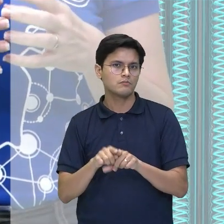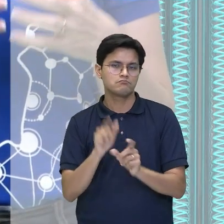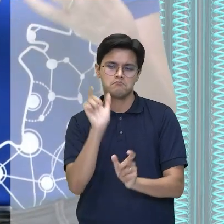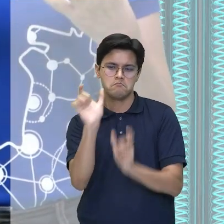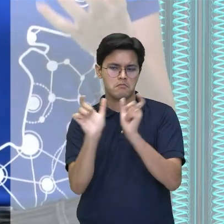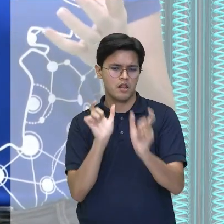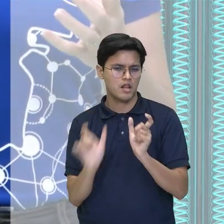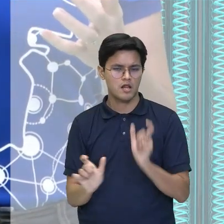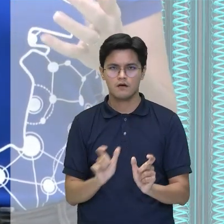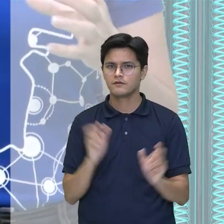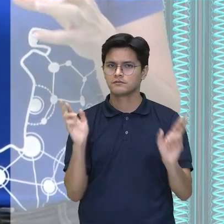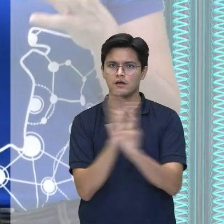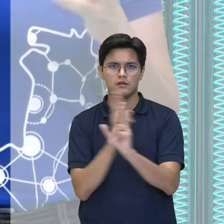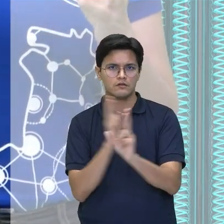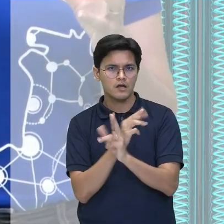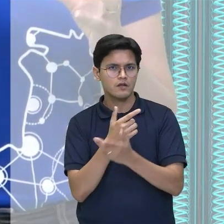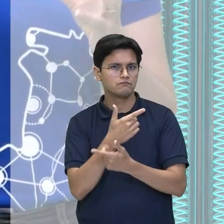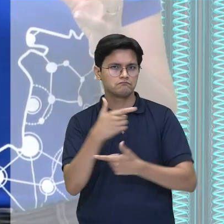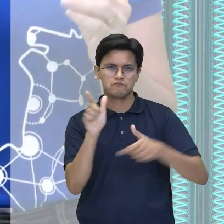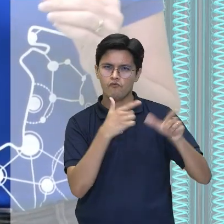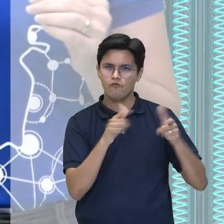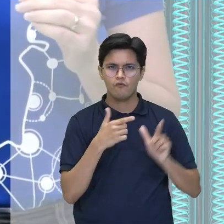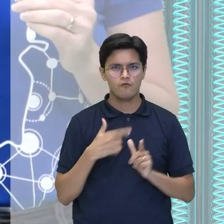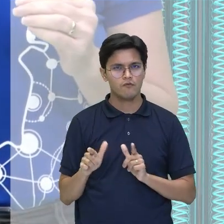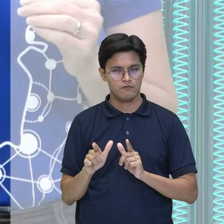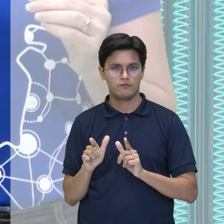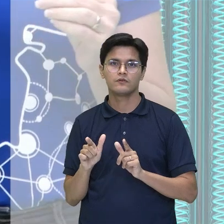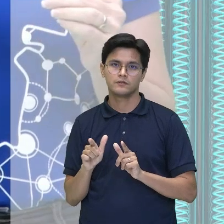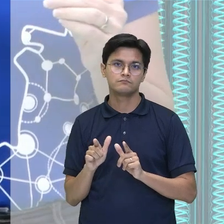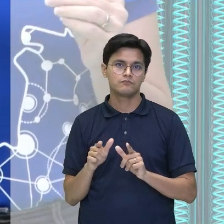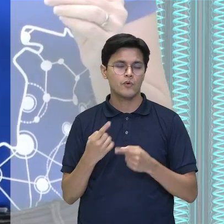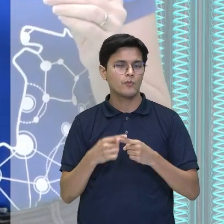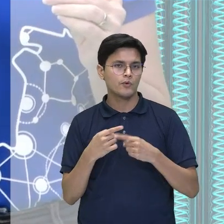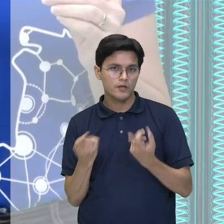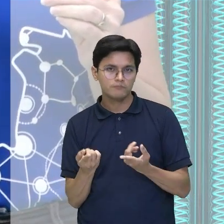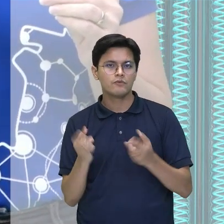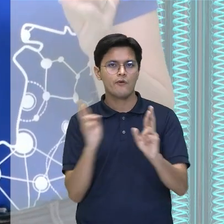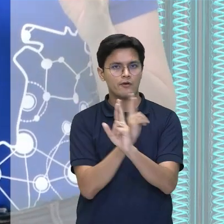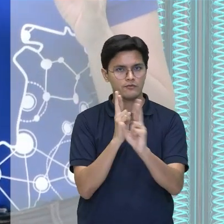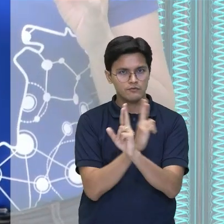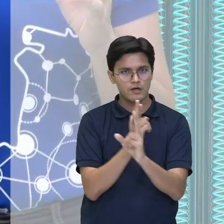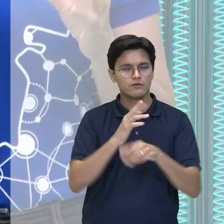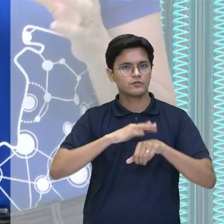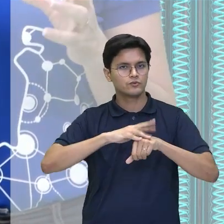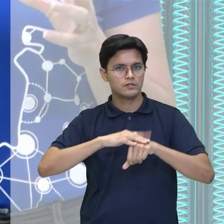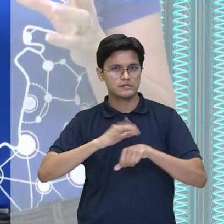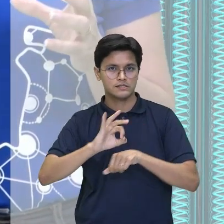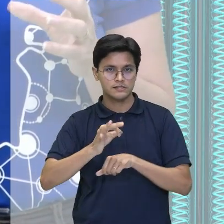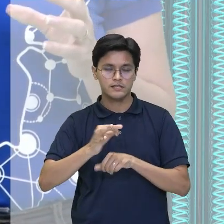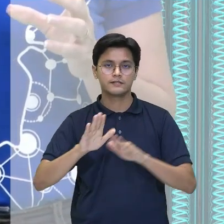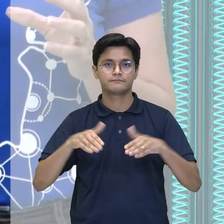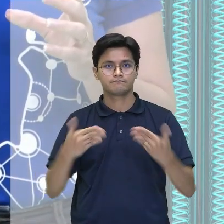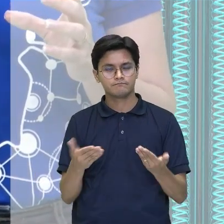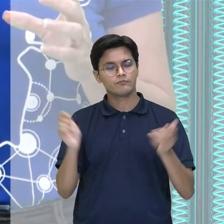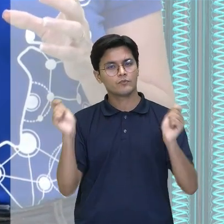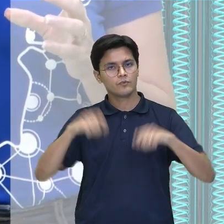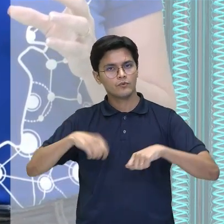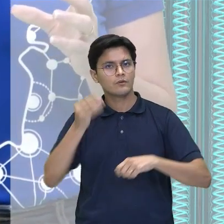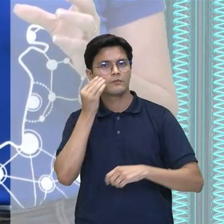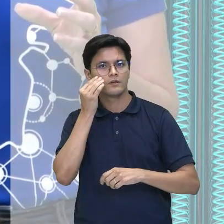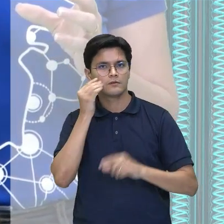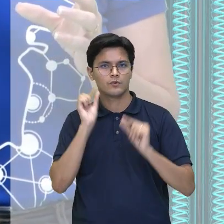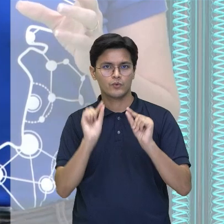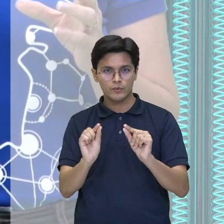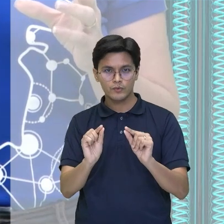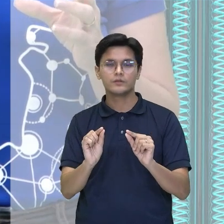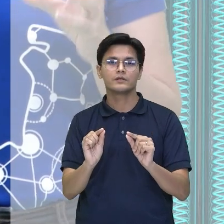emocional. Disorder, desordem, já que é uma doença, certo? Então, vocês podem observar que todas